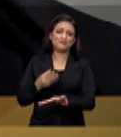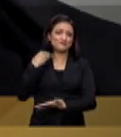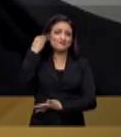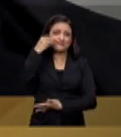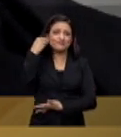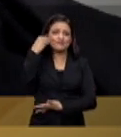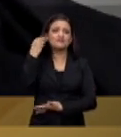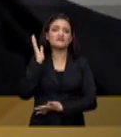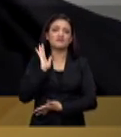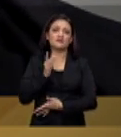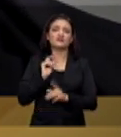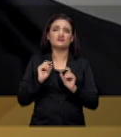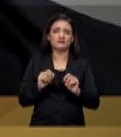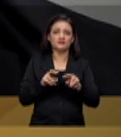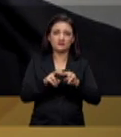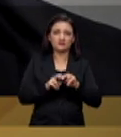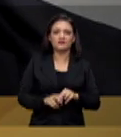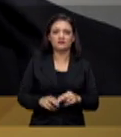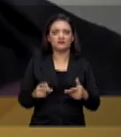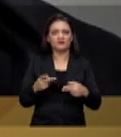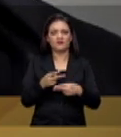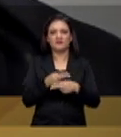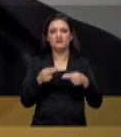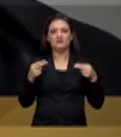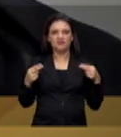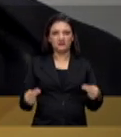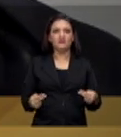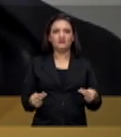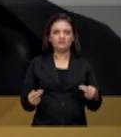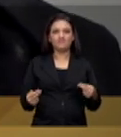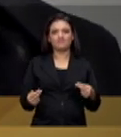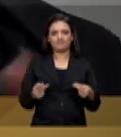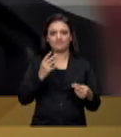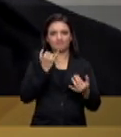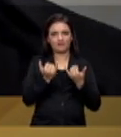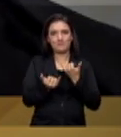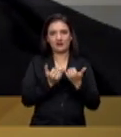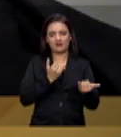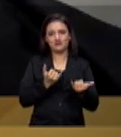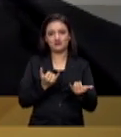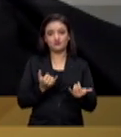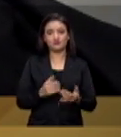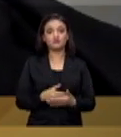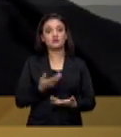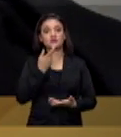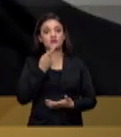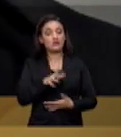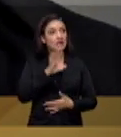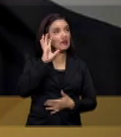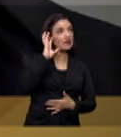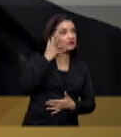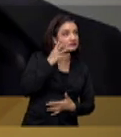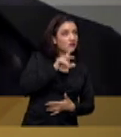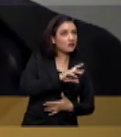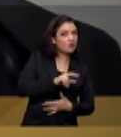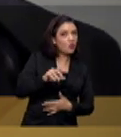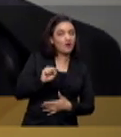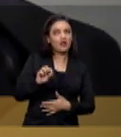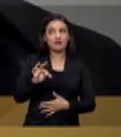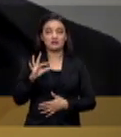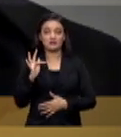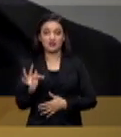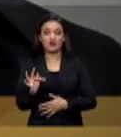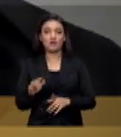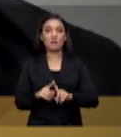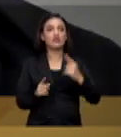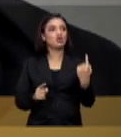desse tipo possível de enfrentamento. A afirmação de que a decisão não é do Supremo, mas apenas